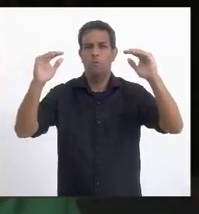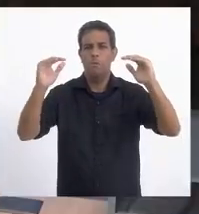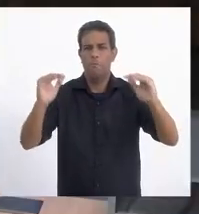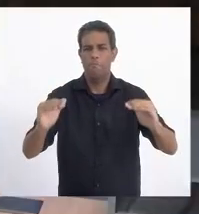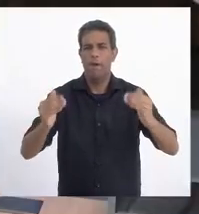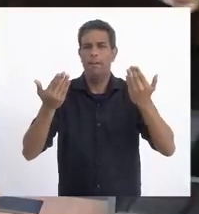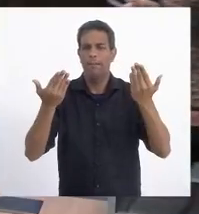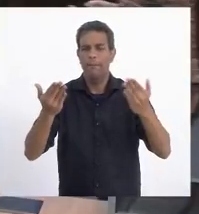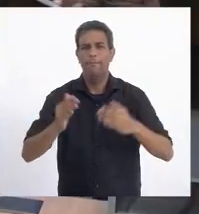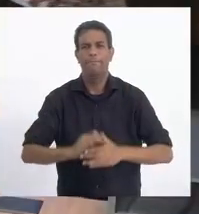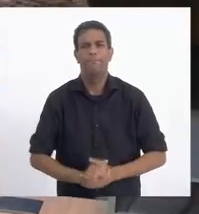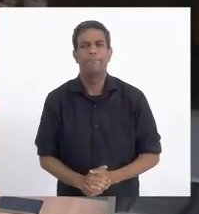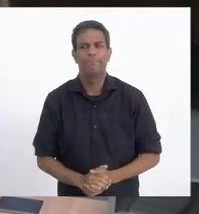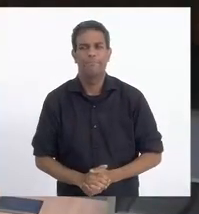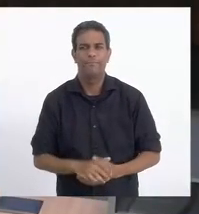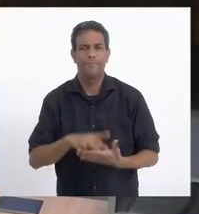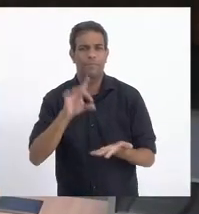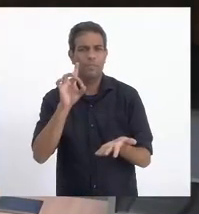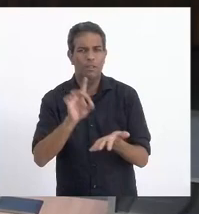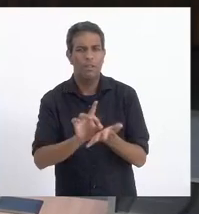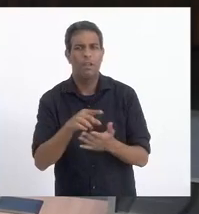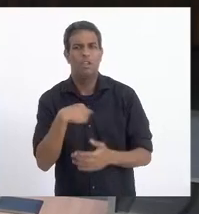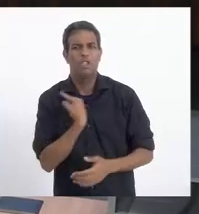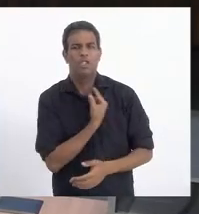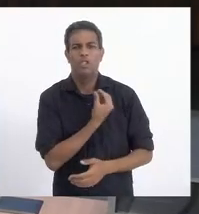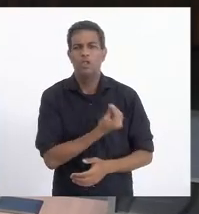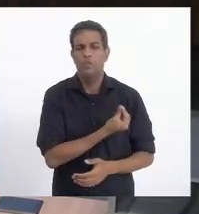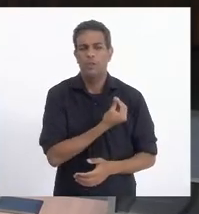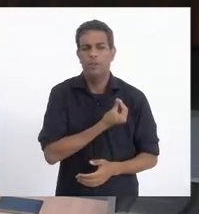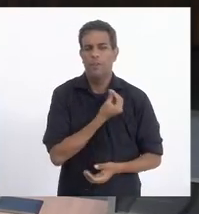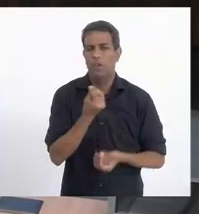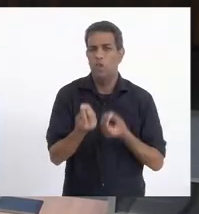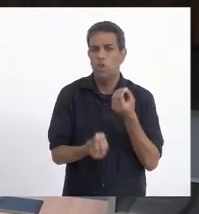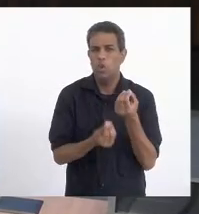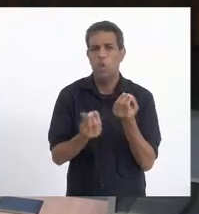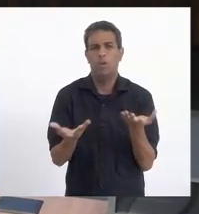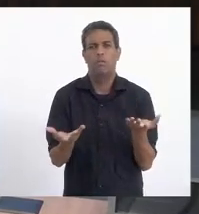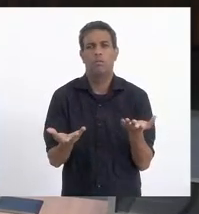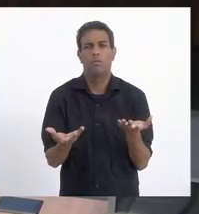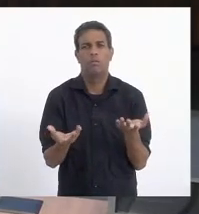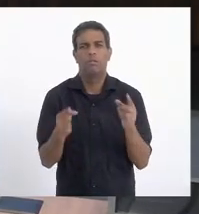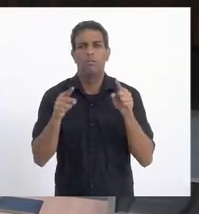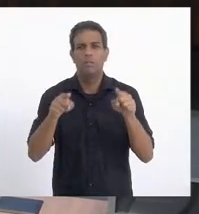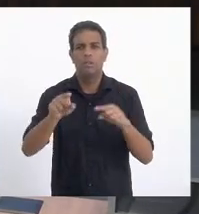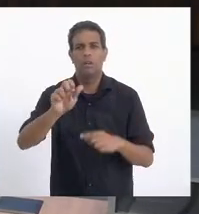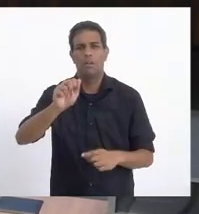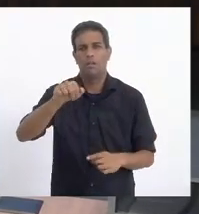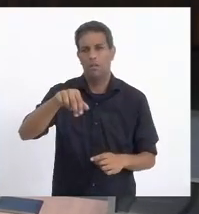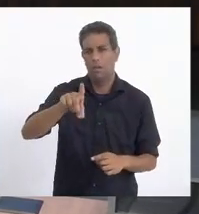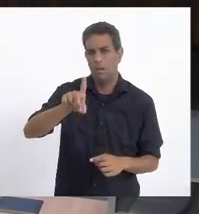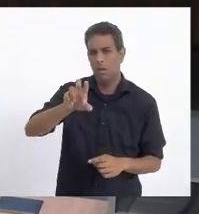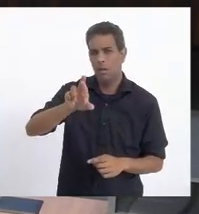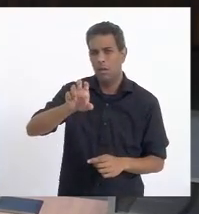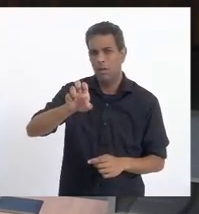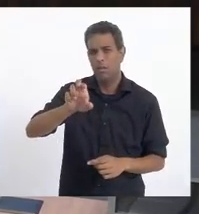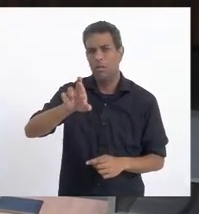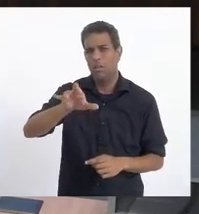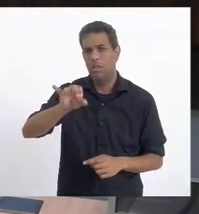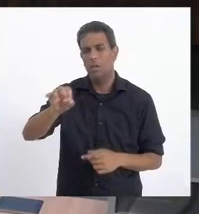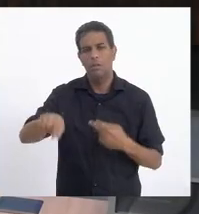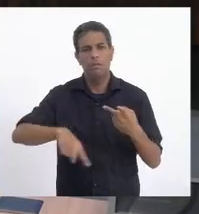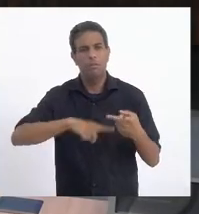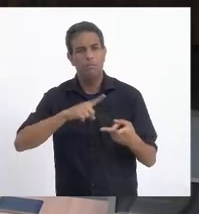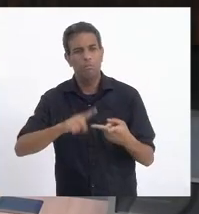está tia a realidade que nós vivemos é aonde nós temos um André Rios aqui como nós temos o